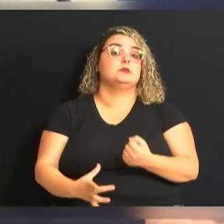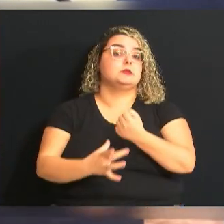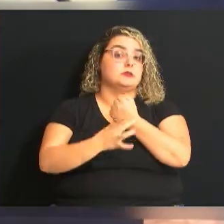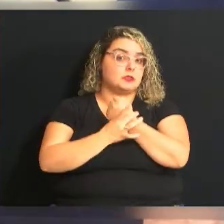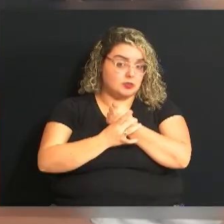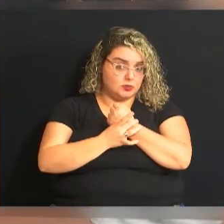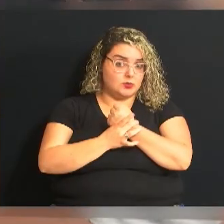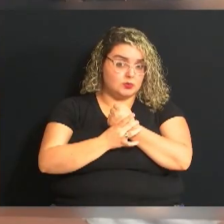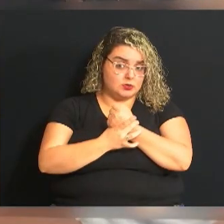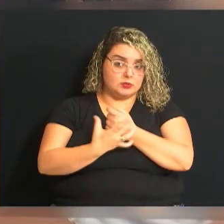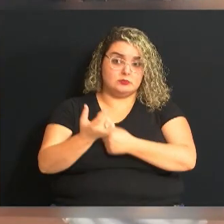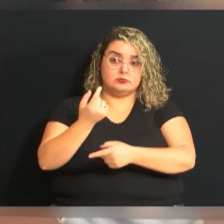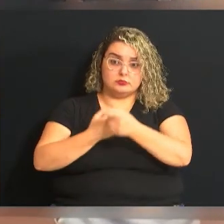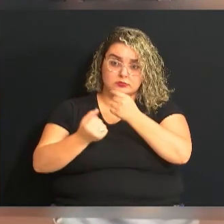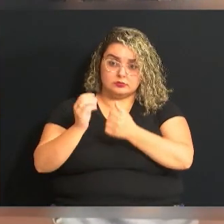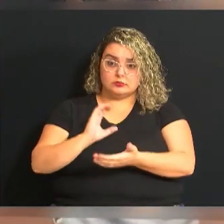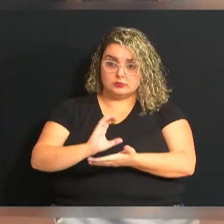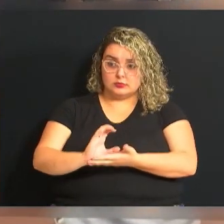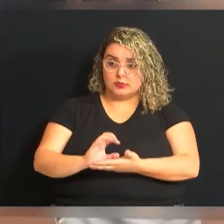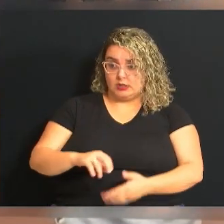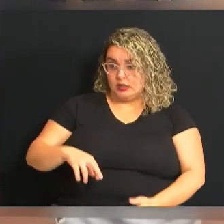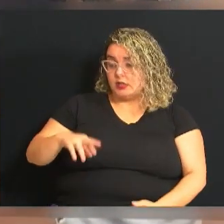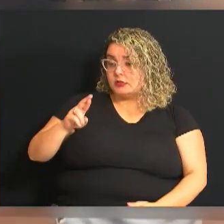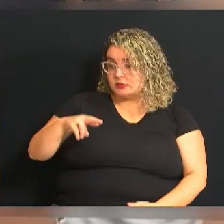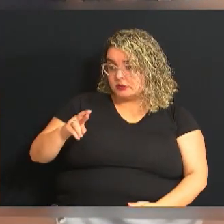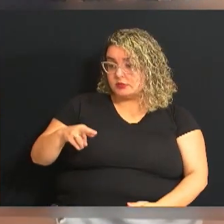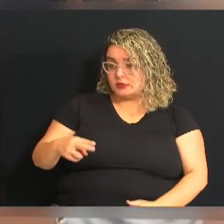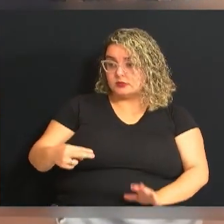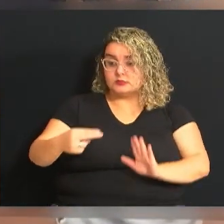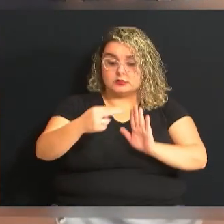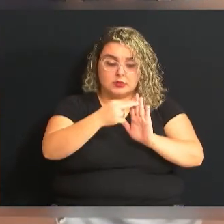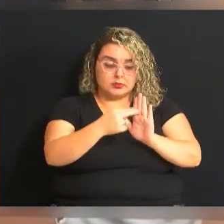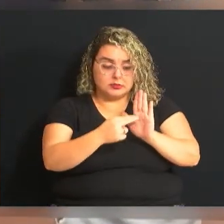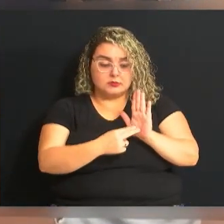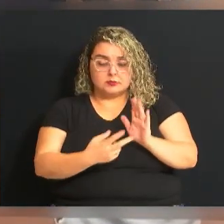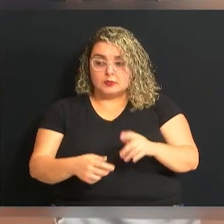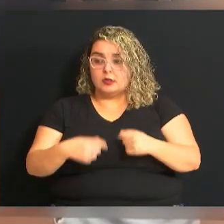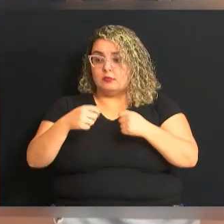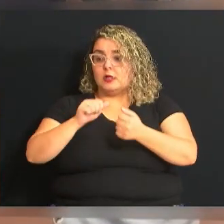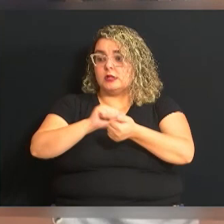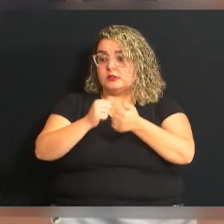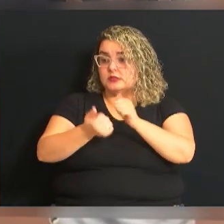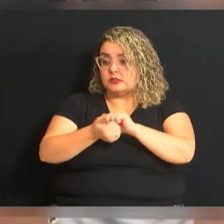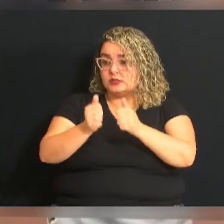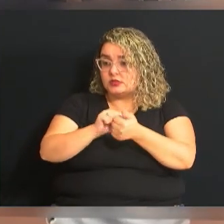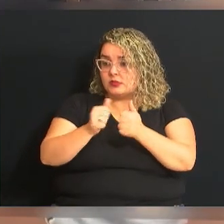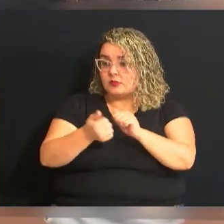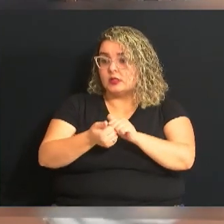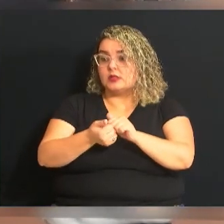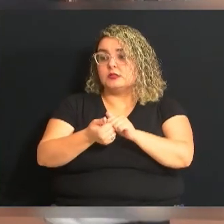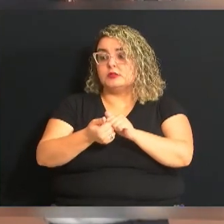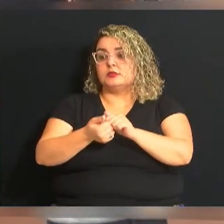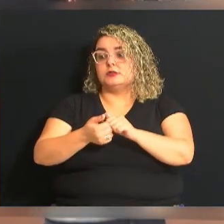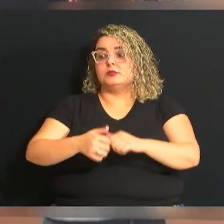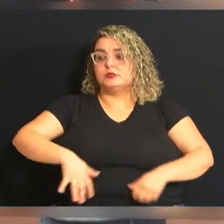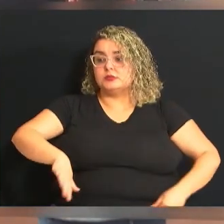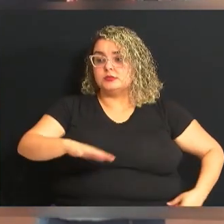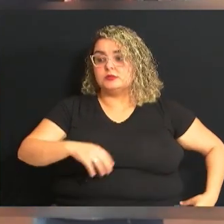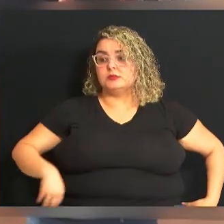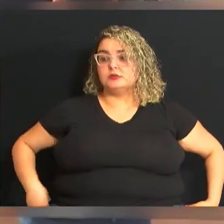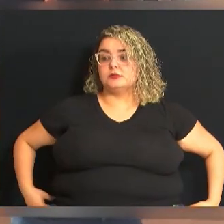da legislação que permitisse, né, que não fosse necessário criar uma associação, até como uma forma de